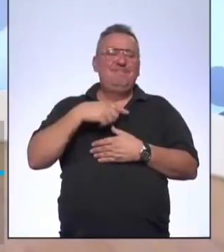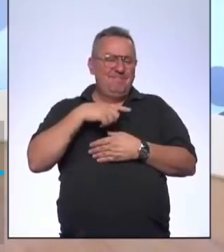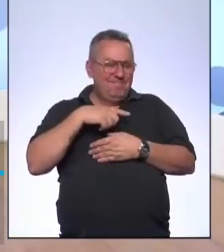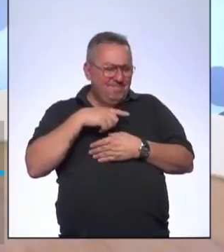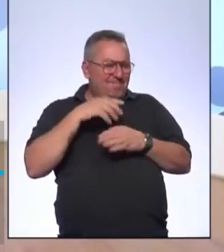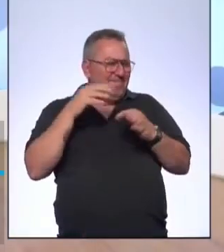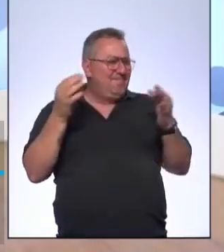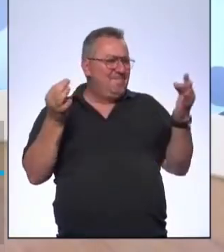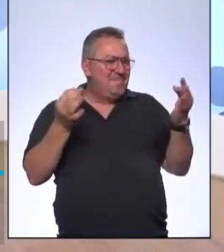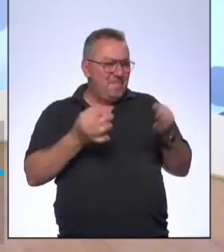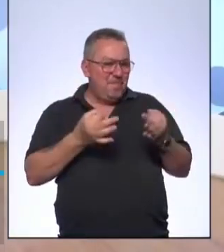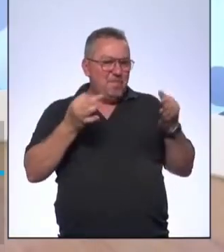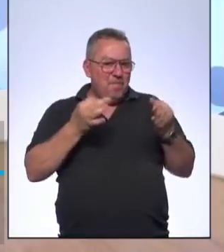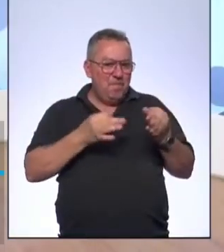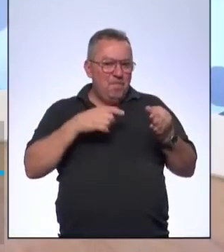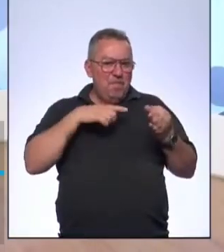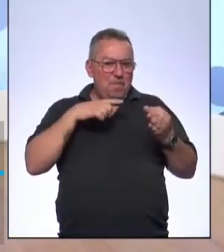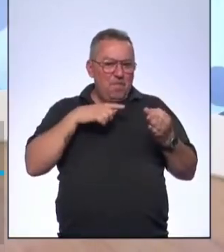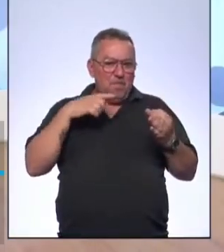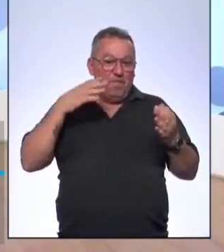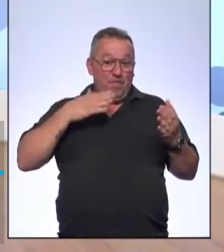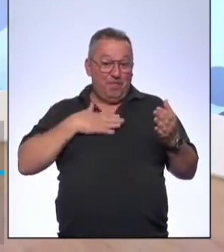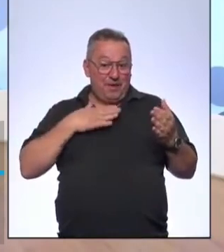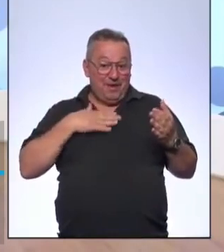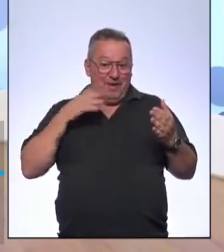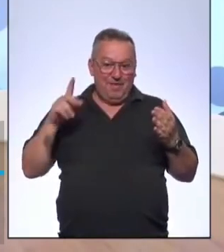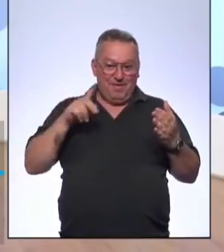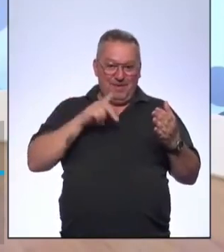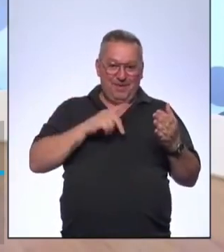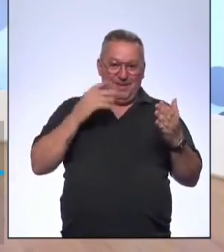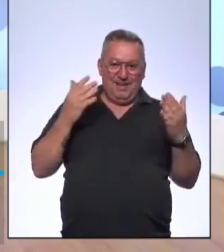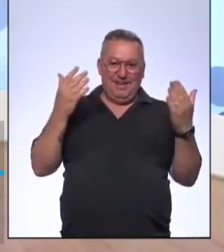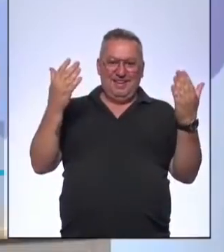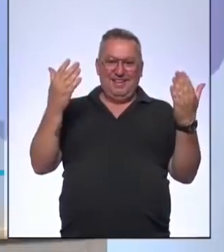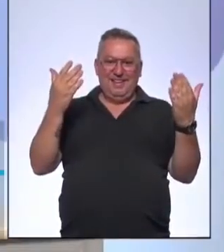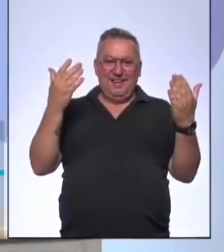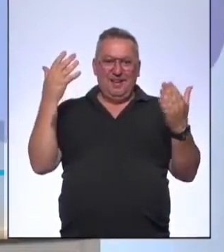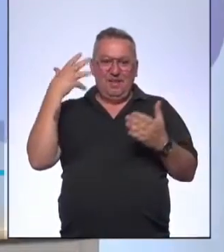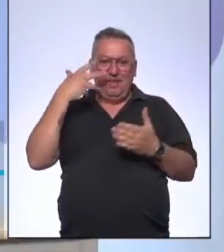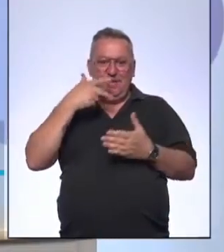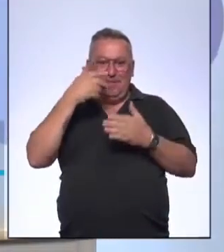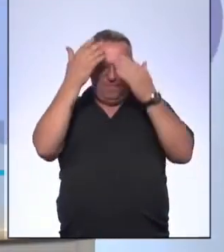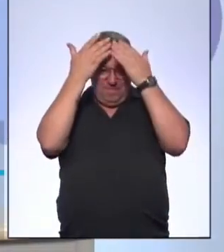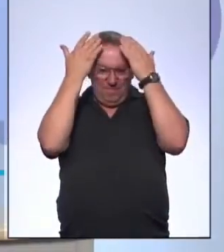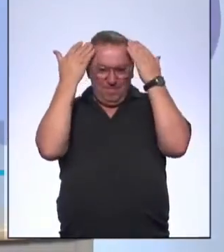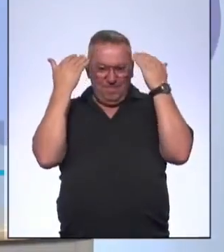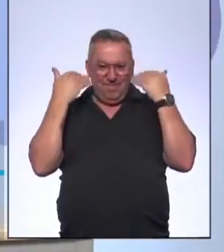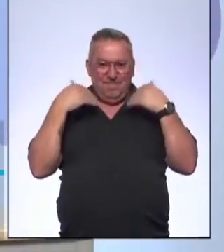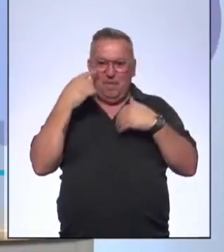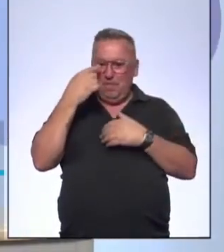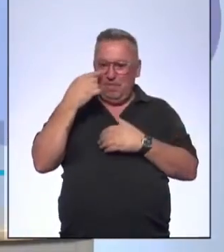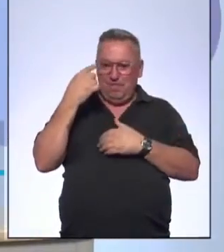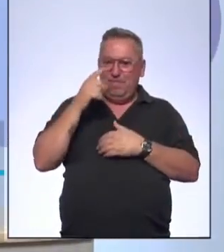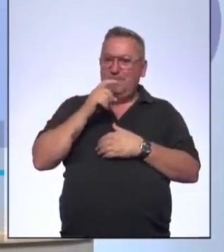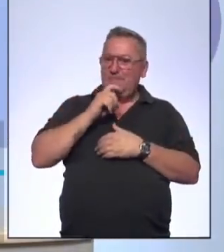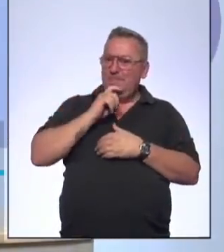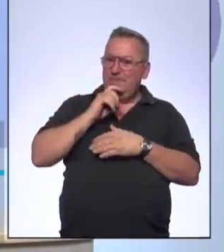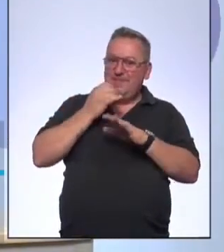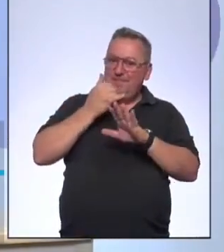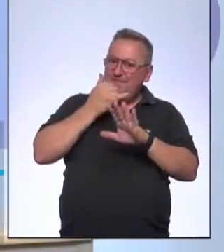dúvidas de que o que está em evidência entre nós dois é o cabelinho jogado dele e meus olhos verdes, tá bom,